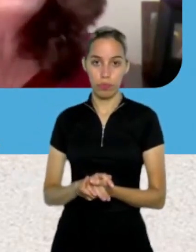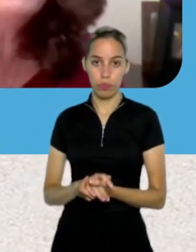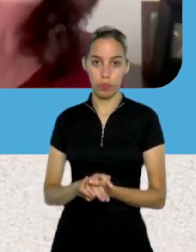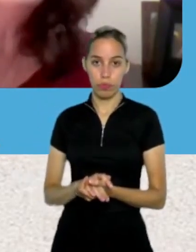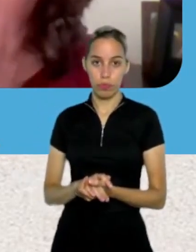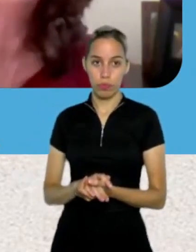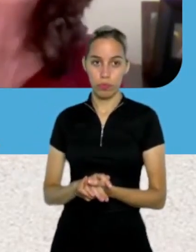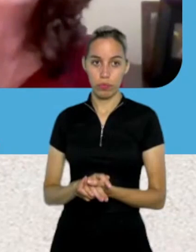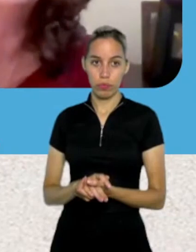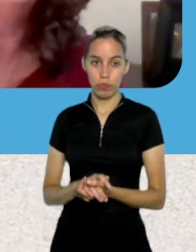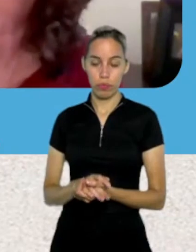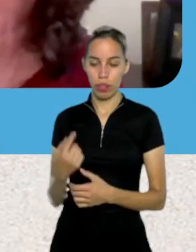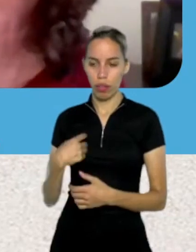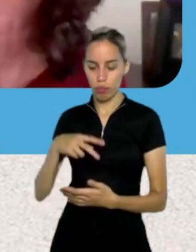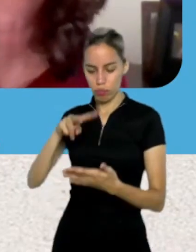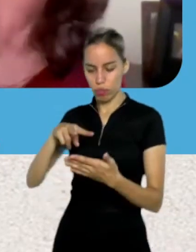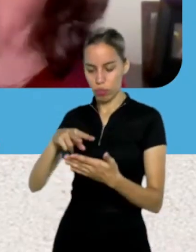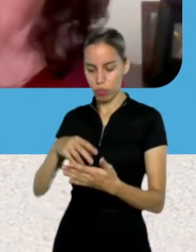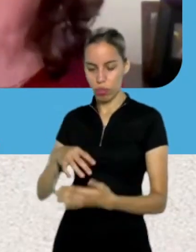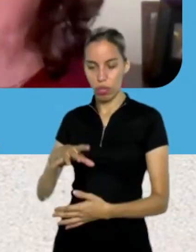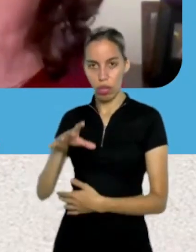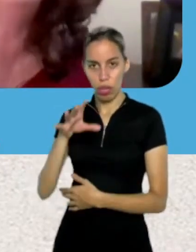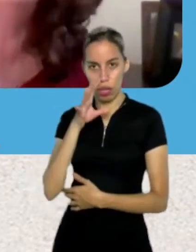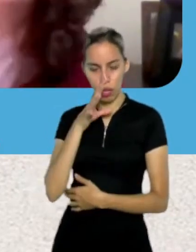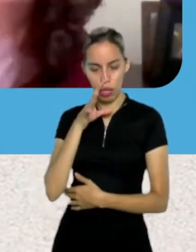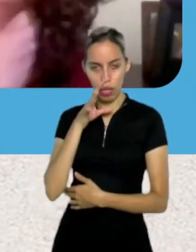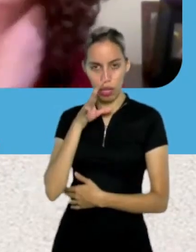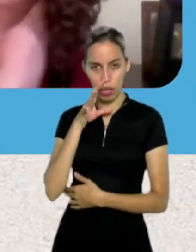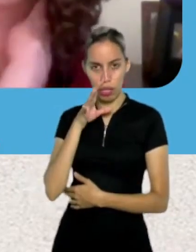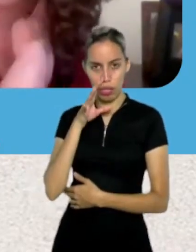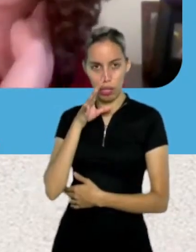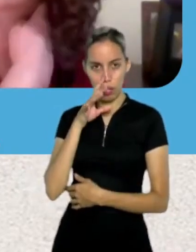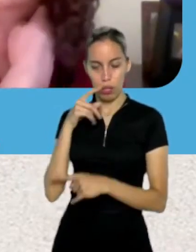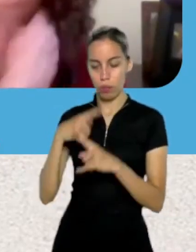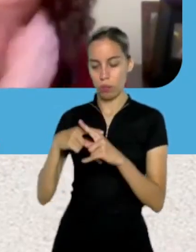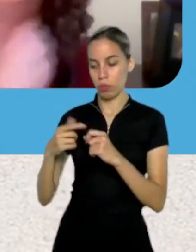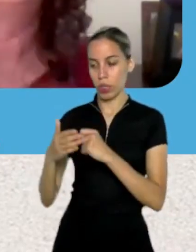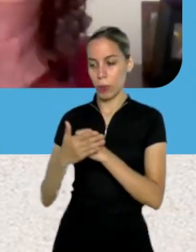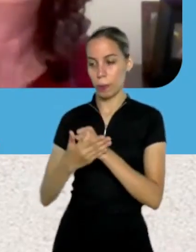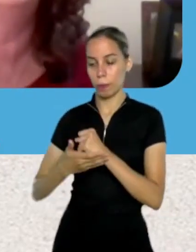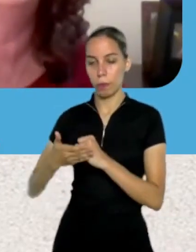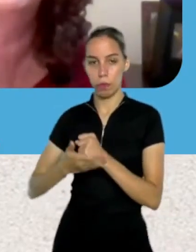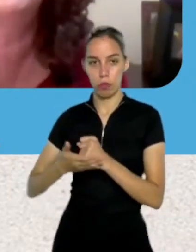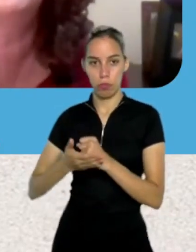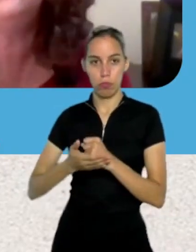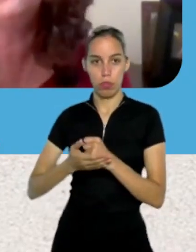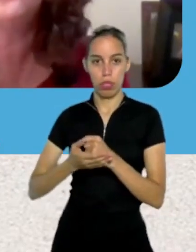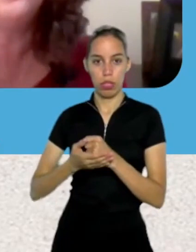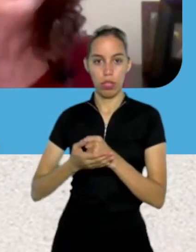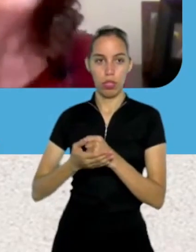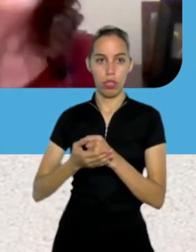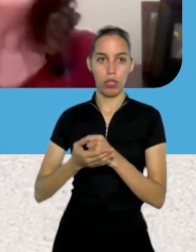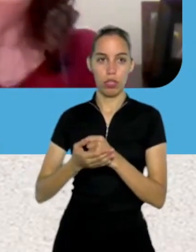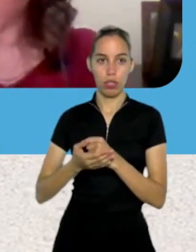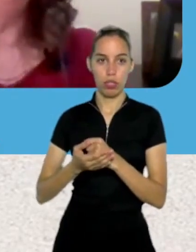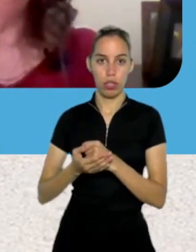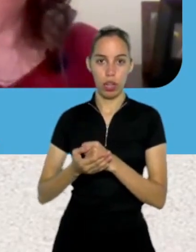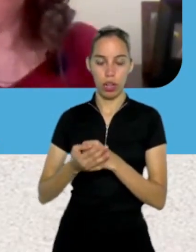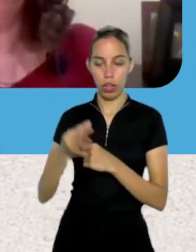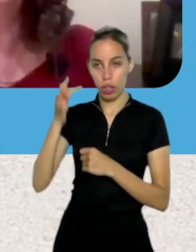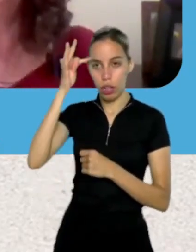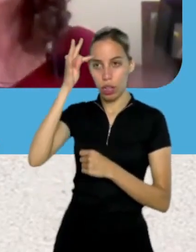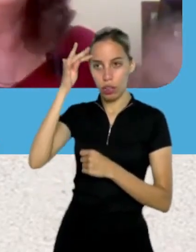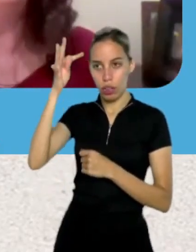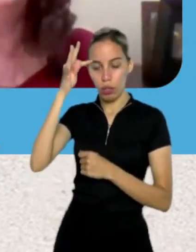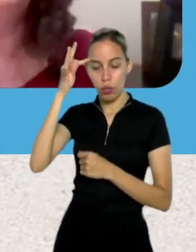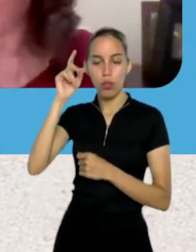E fiquei muito encantada, né, baseado na teoria do Goldsmith, né,